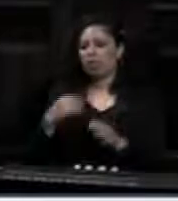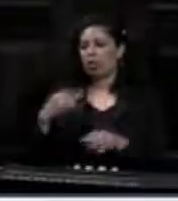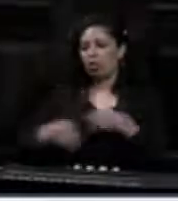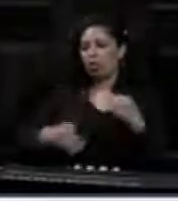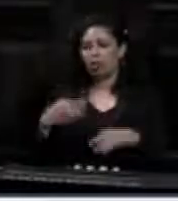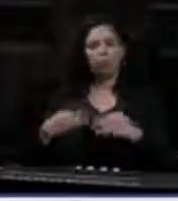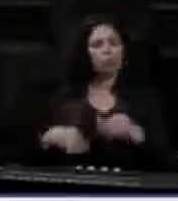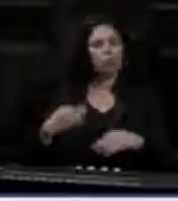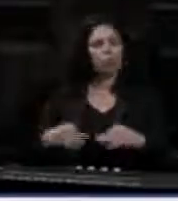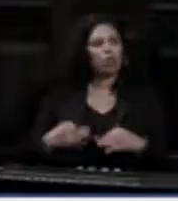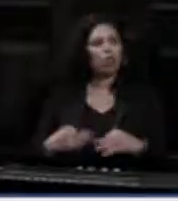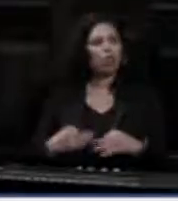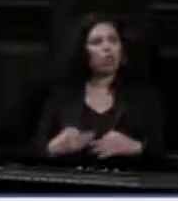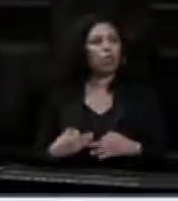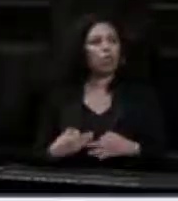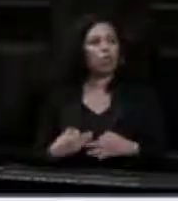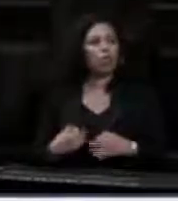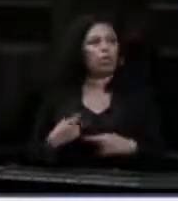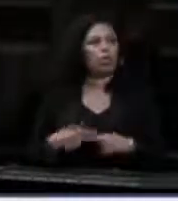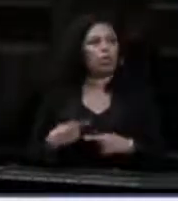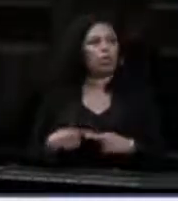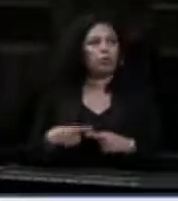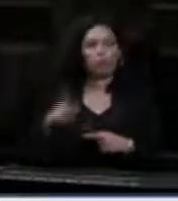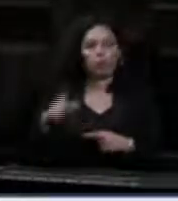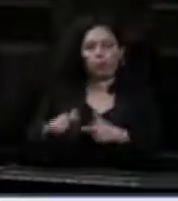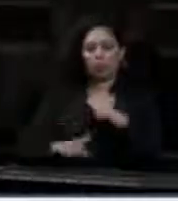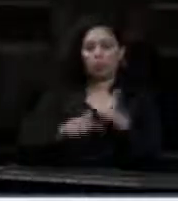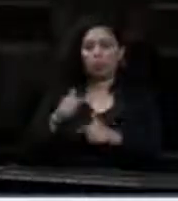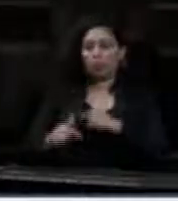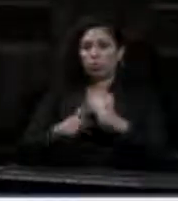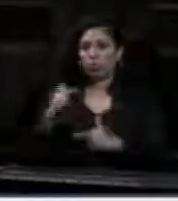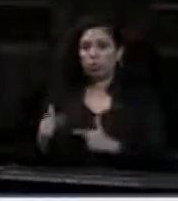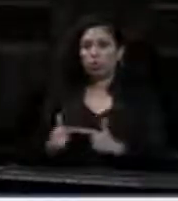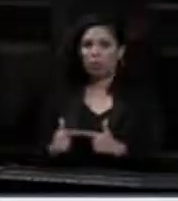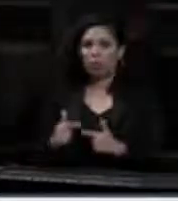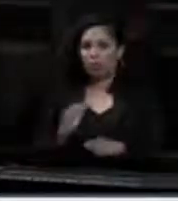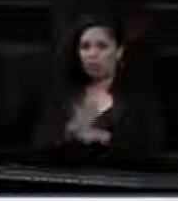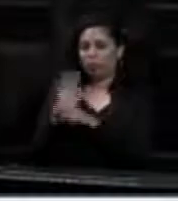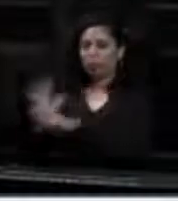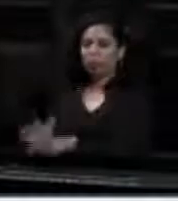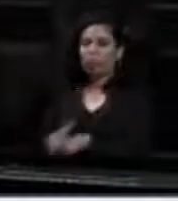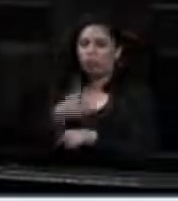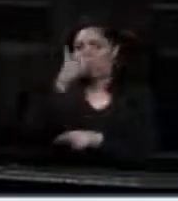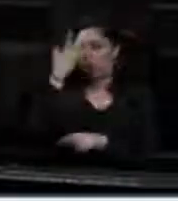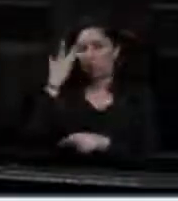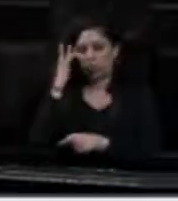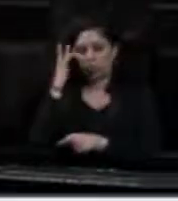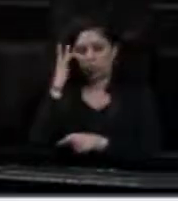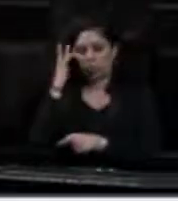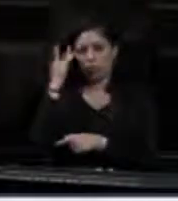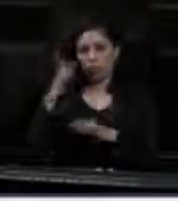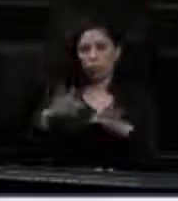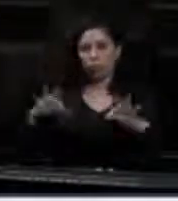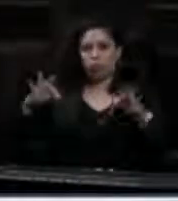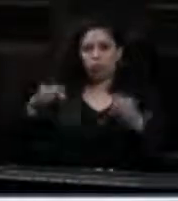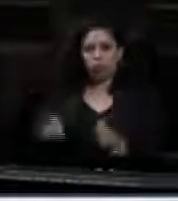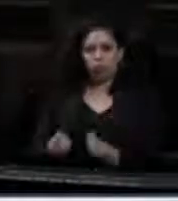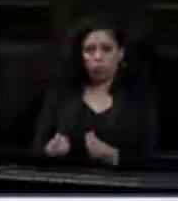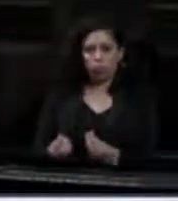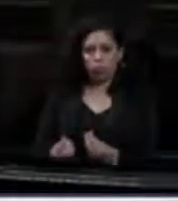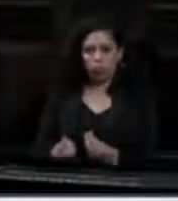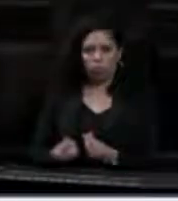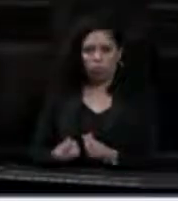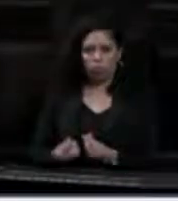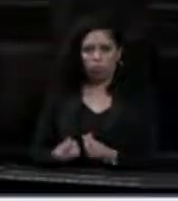é um trabalho de rua, é um trabalho que vai ao encontro das pessoas, colhe as demandas populares, esse é o legado desse mandato,